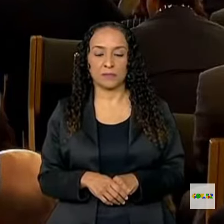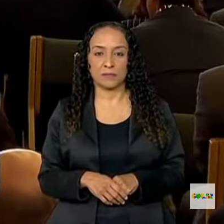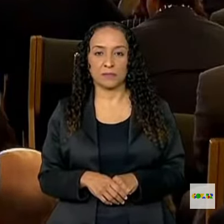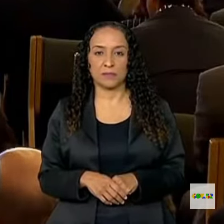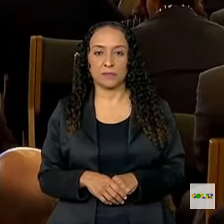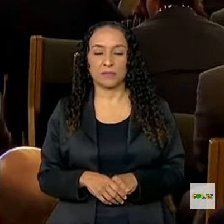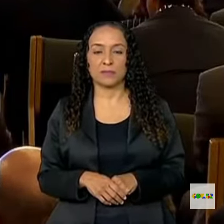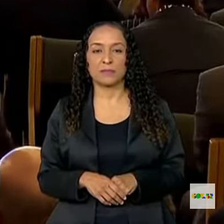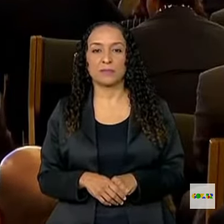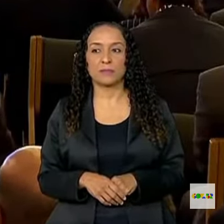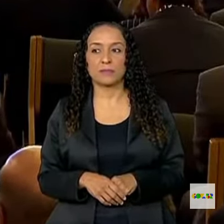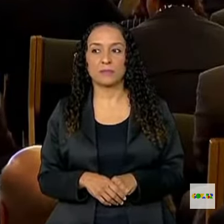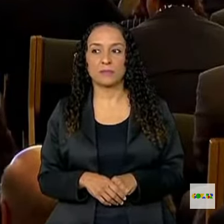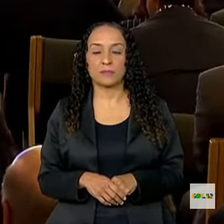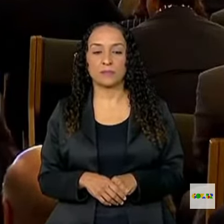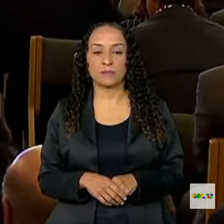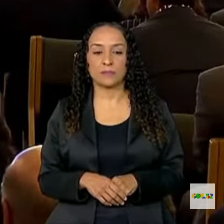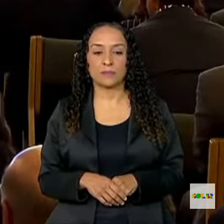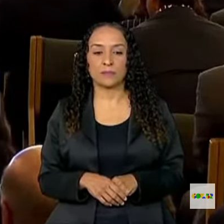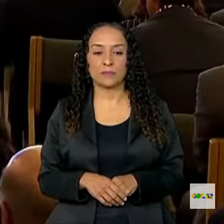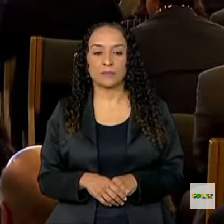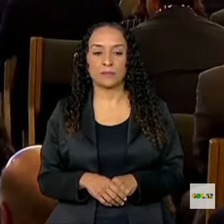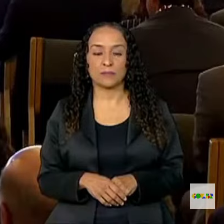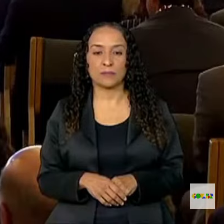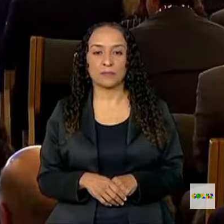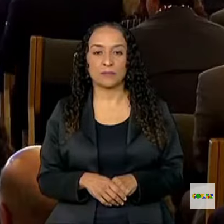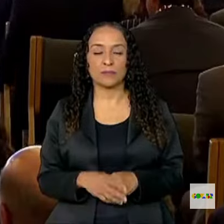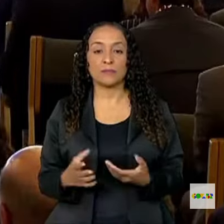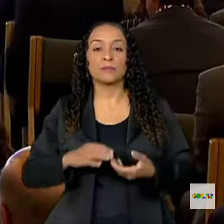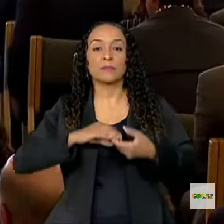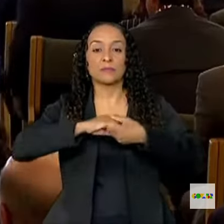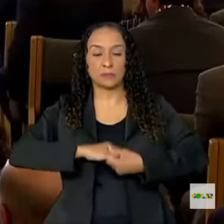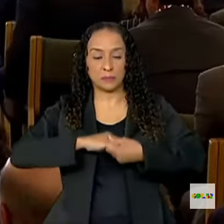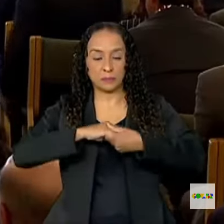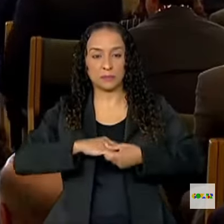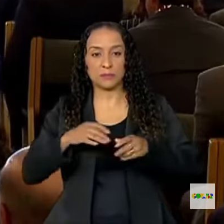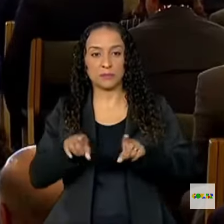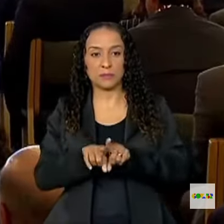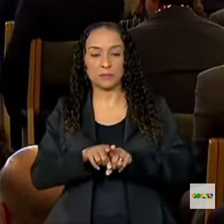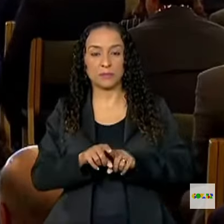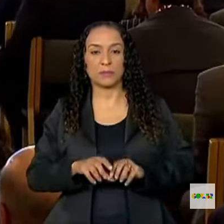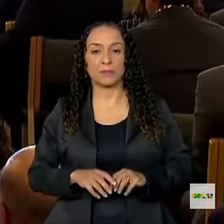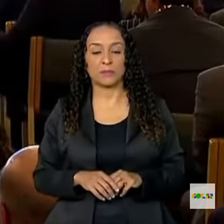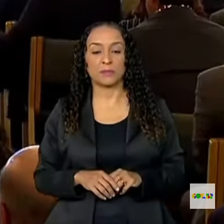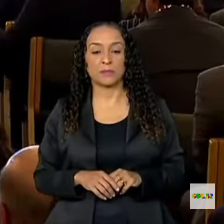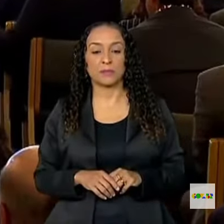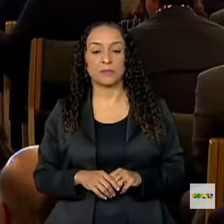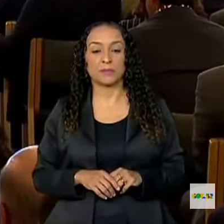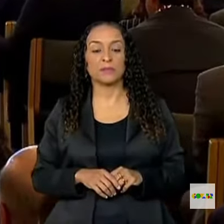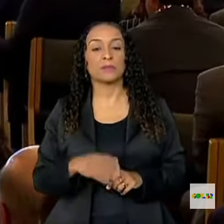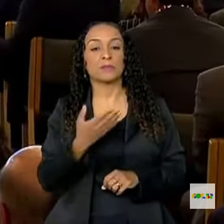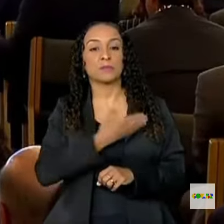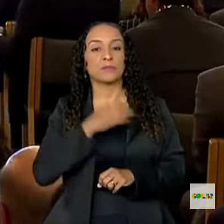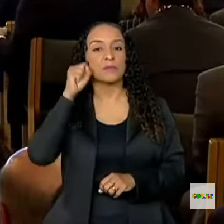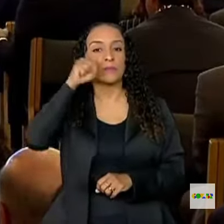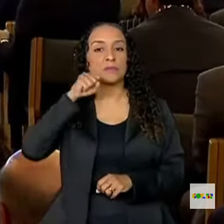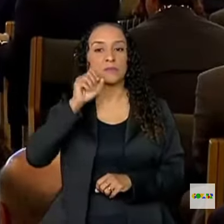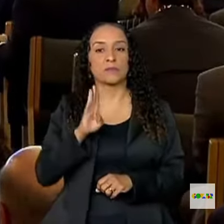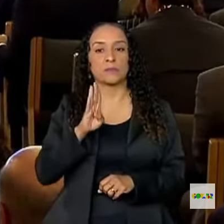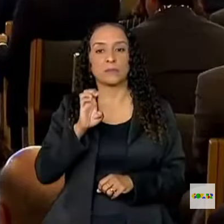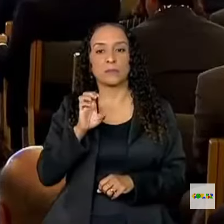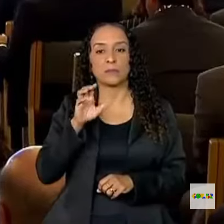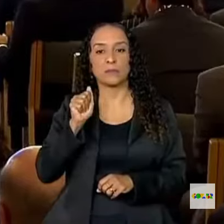companheiro o Brasil quero cumprimentar o a companheira Senadora Beatriz